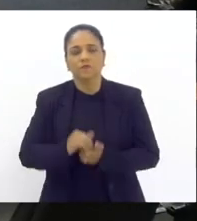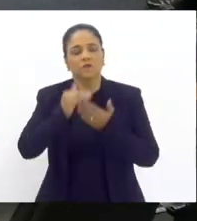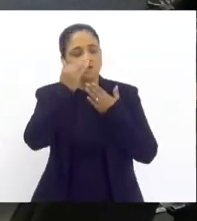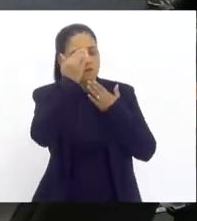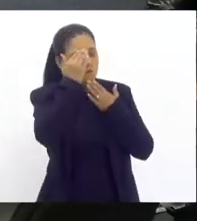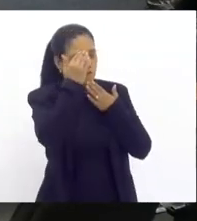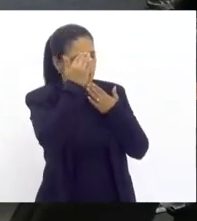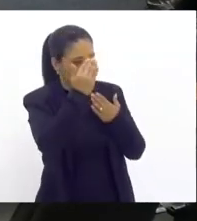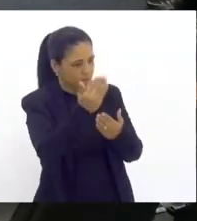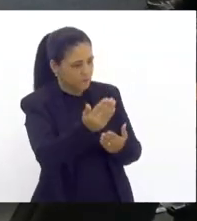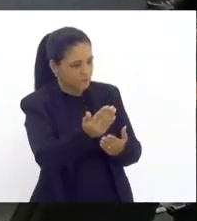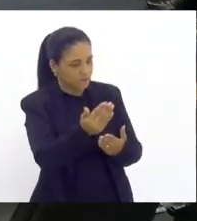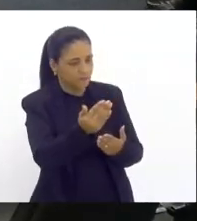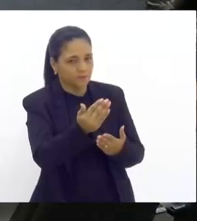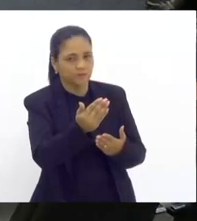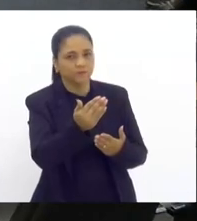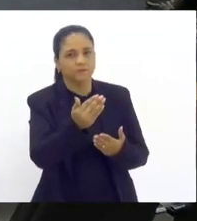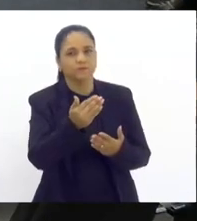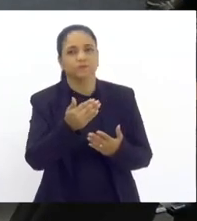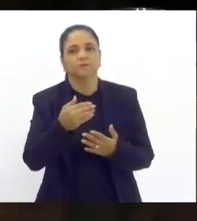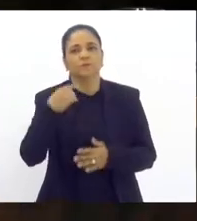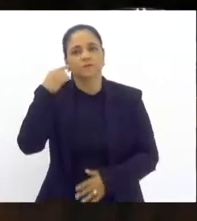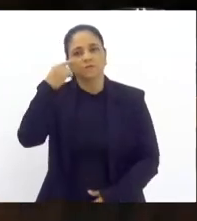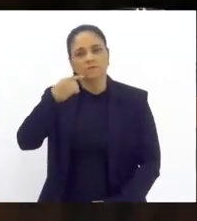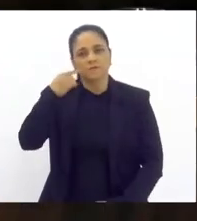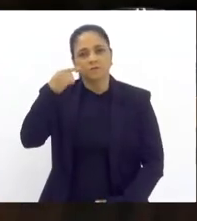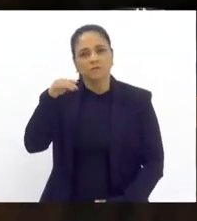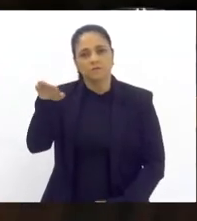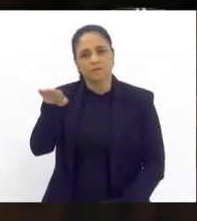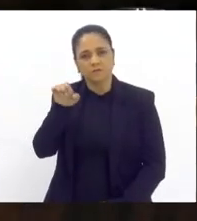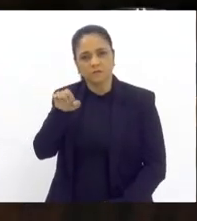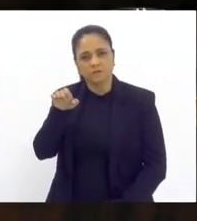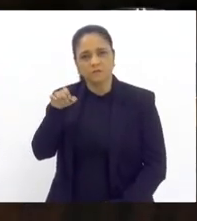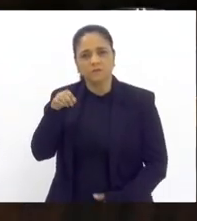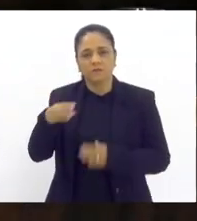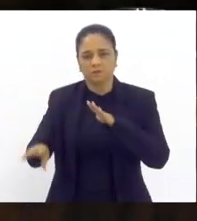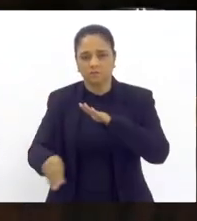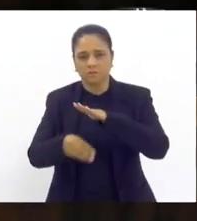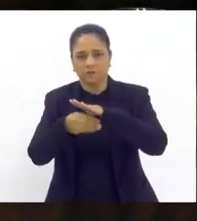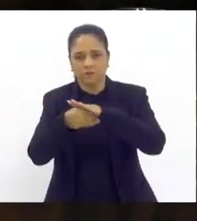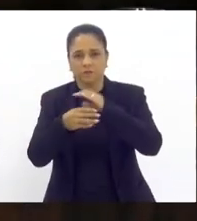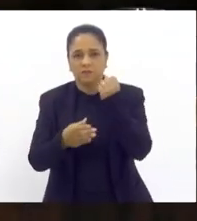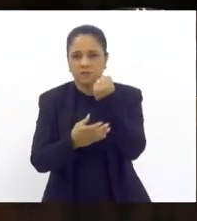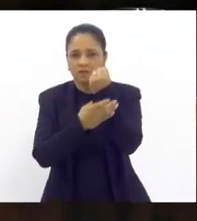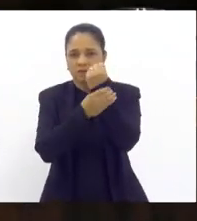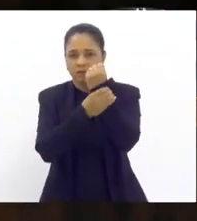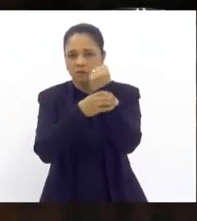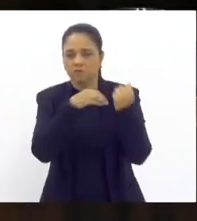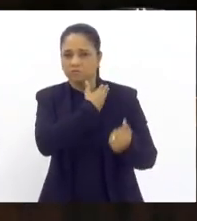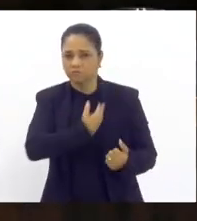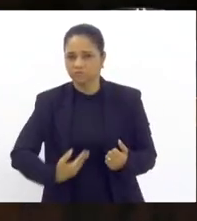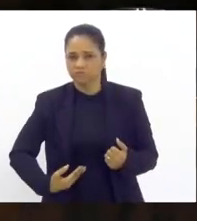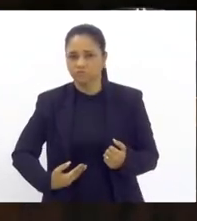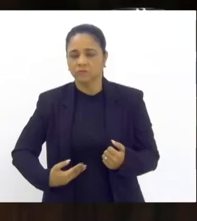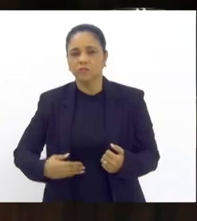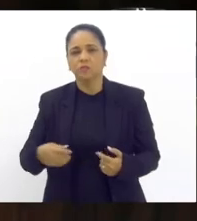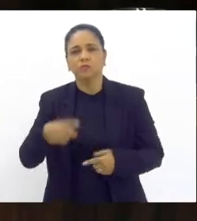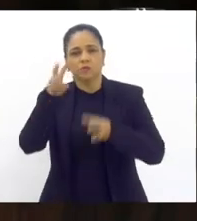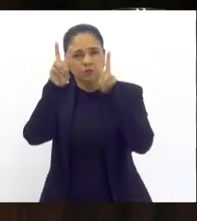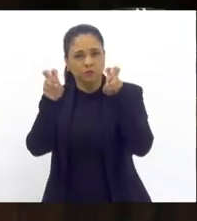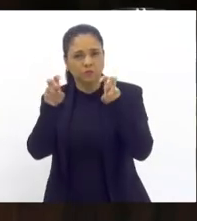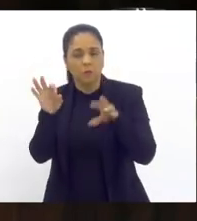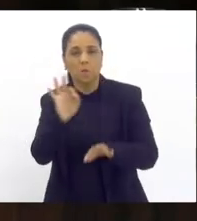Obrigada. Chamar para proferir o parecer pela Comissão de Segurança Pública e Assuntos de Polícia,